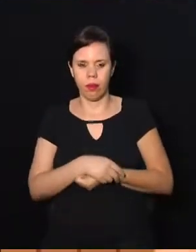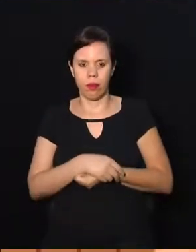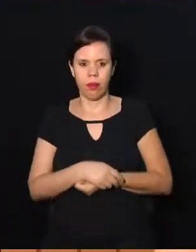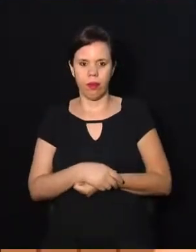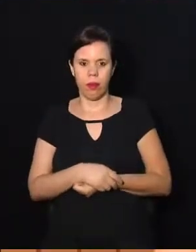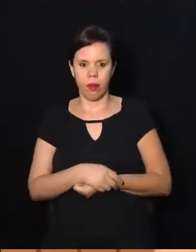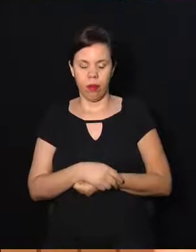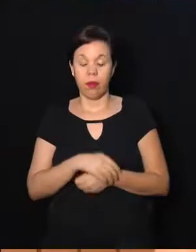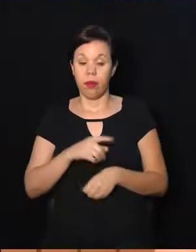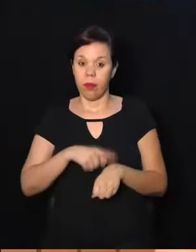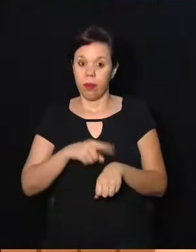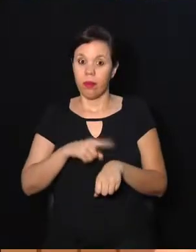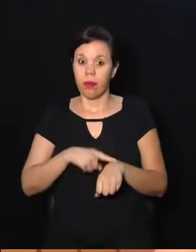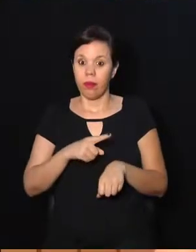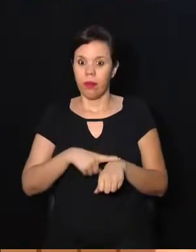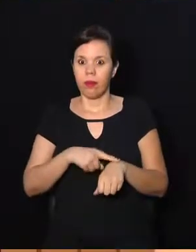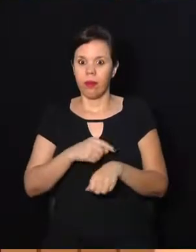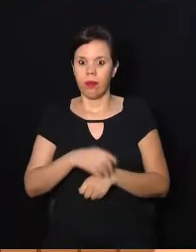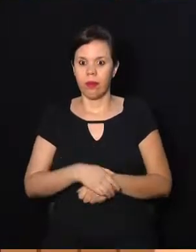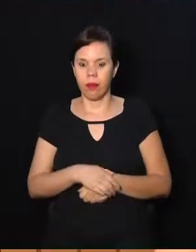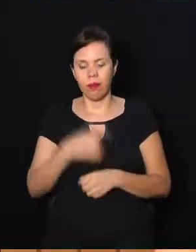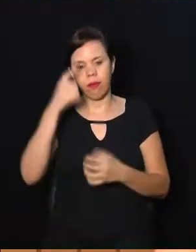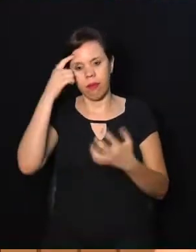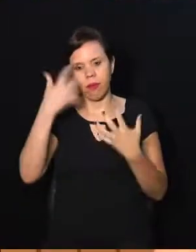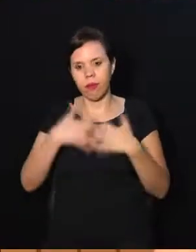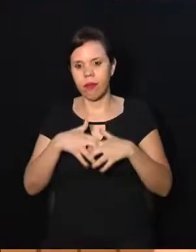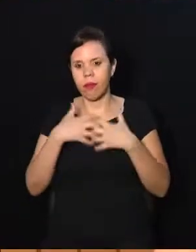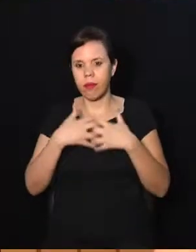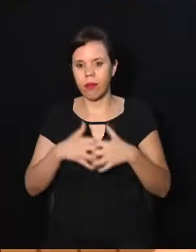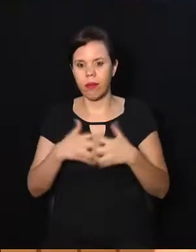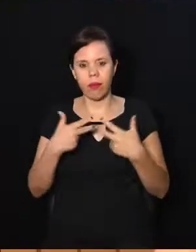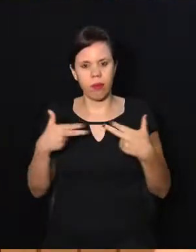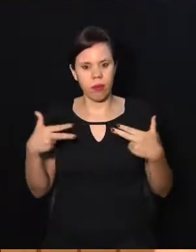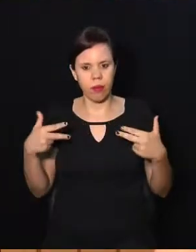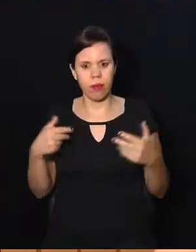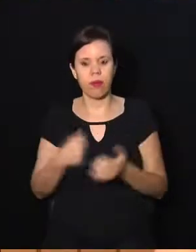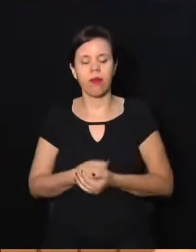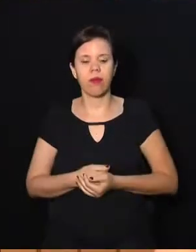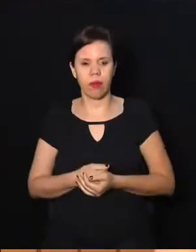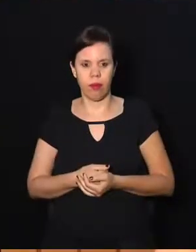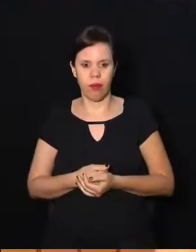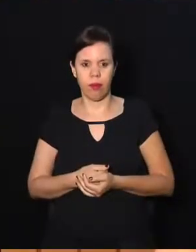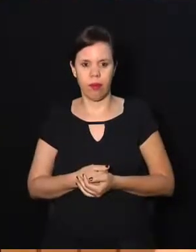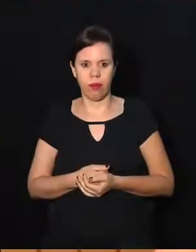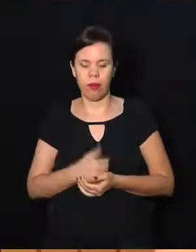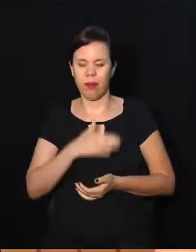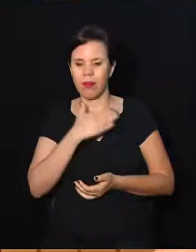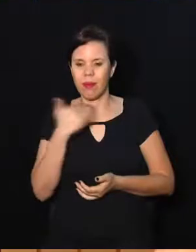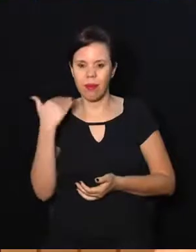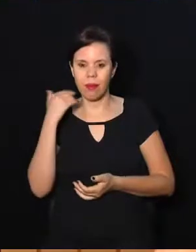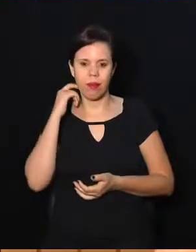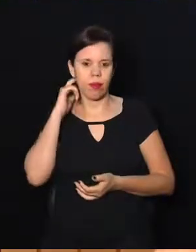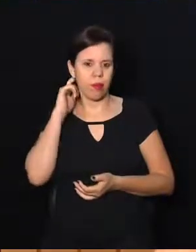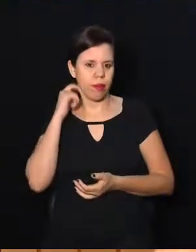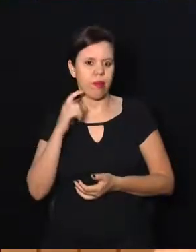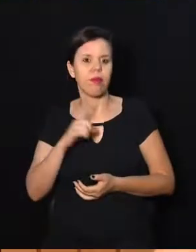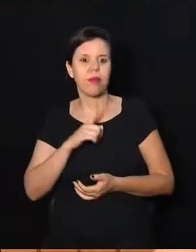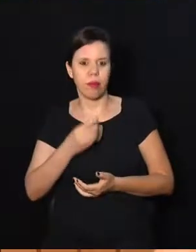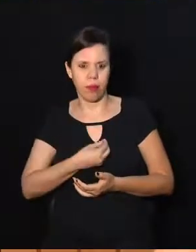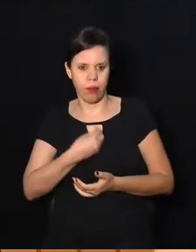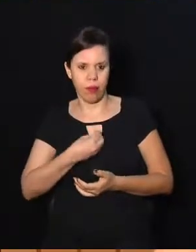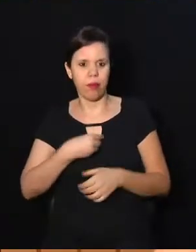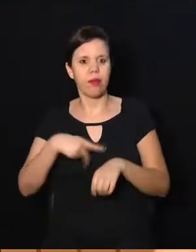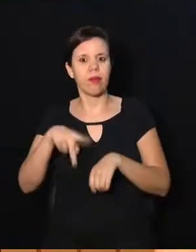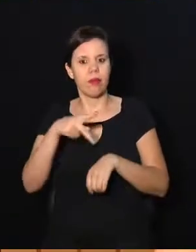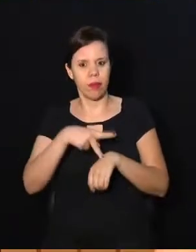E é um momento para refletirmos todas as situações de morte que existem no nosso